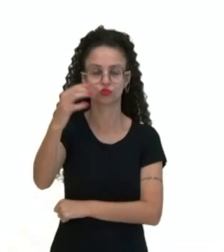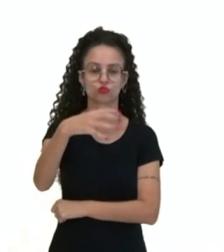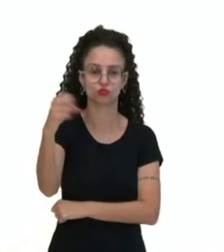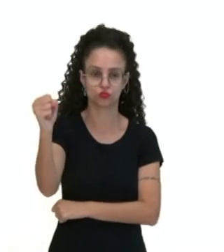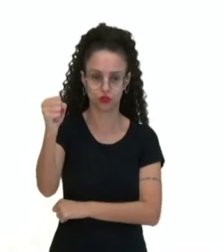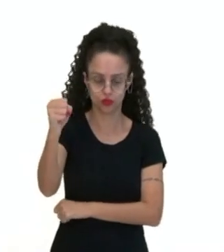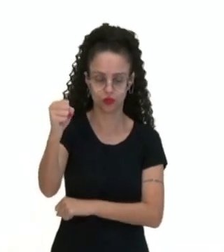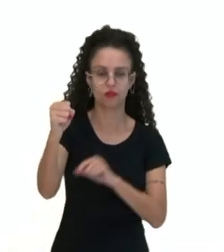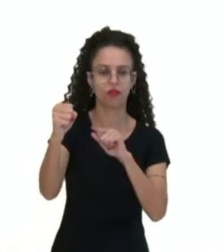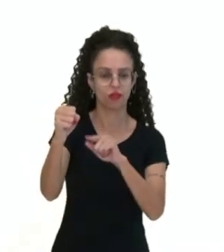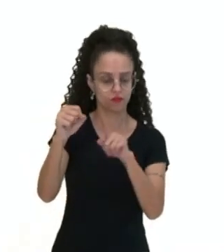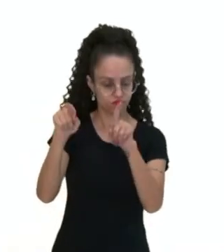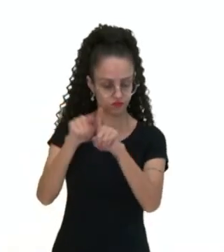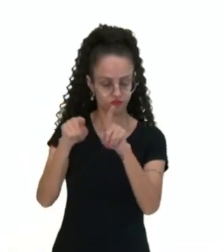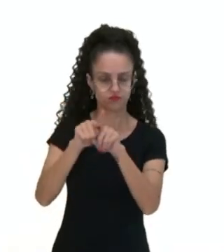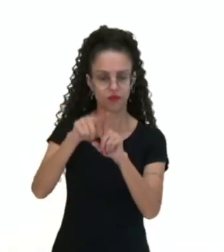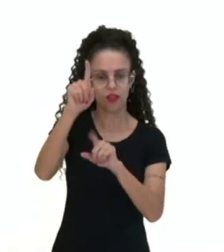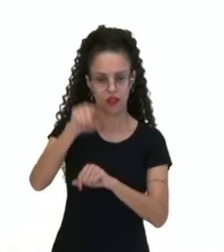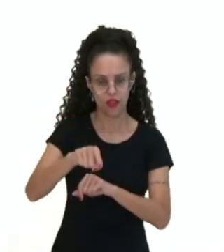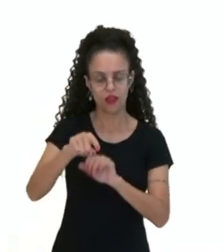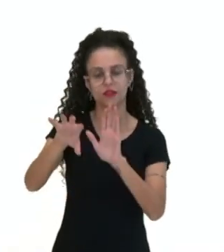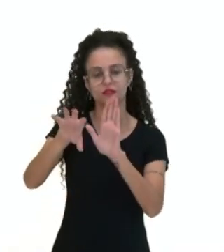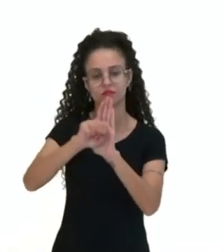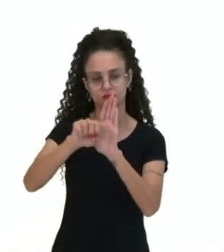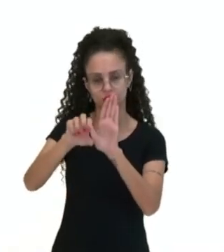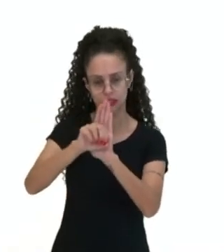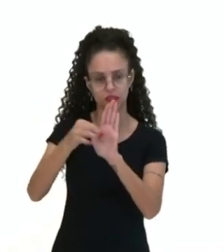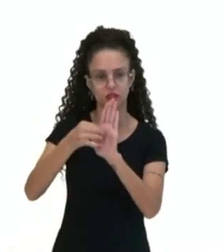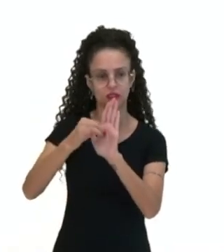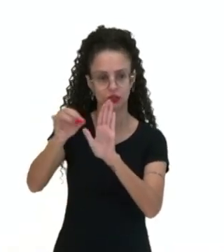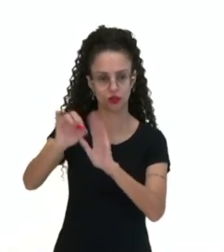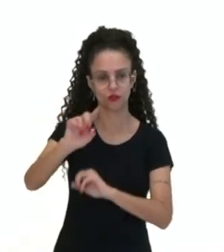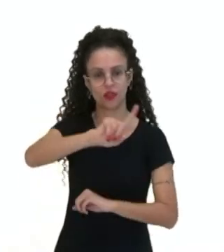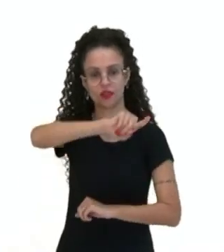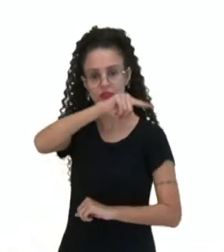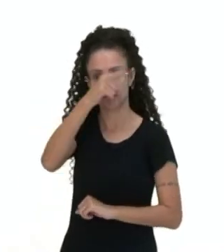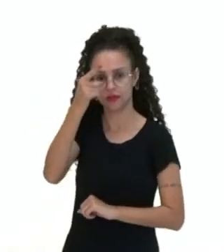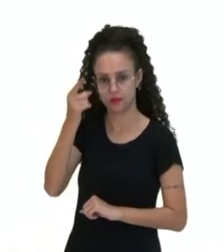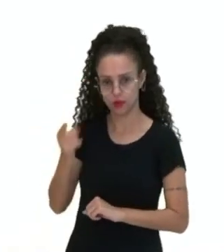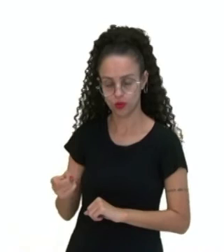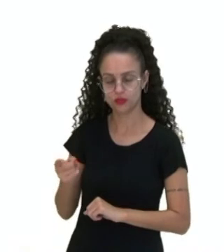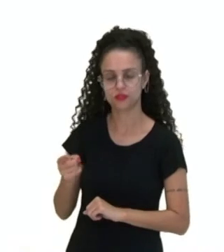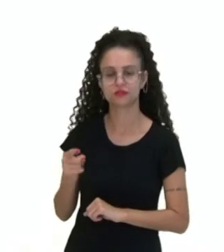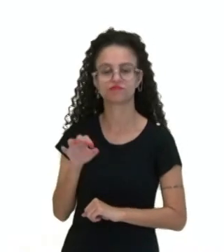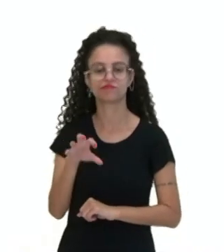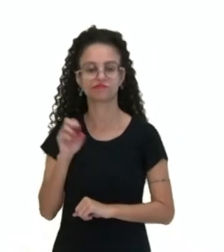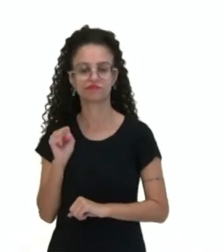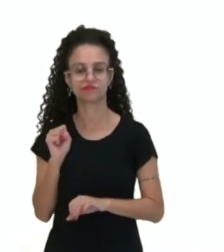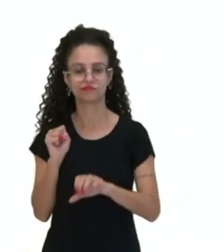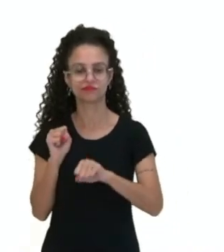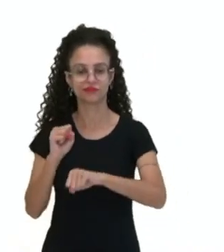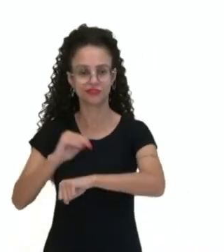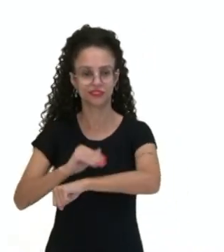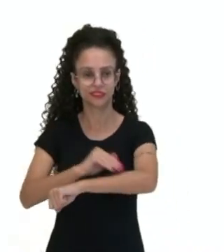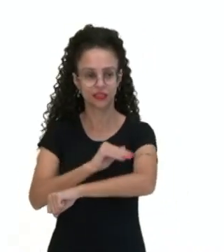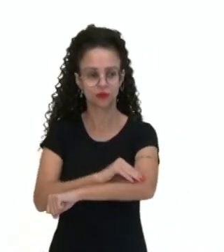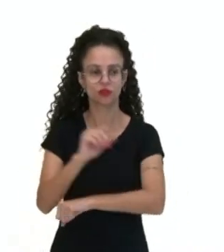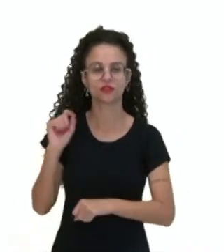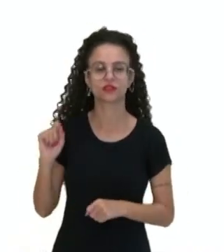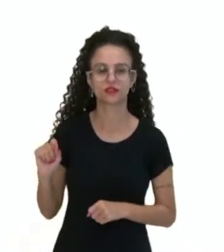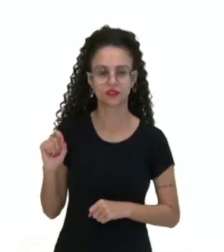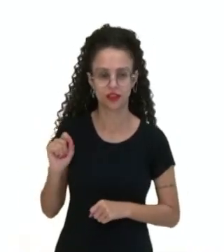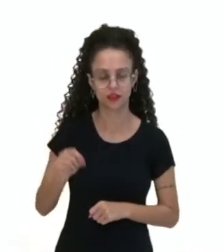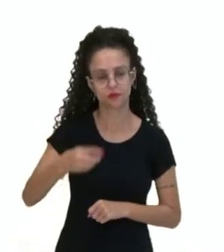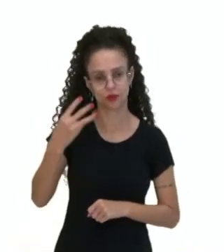consumidor, também um organismo heterótrofo. Logo, este sapo vai servir de alimento para quem aqui?